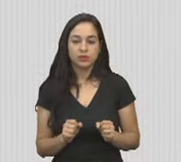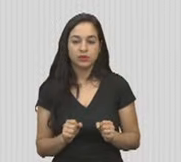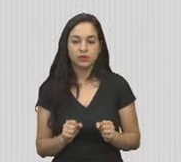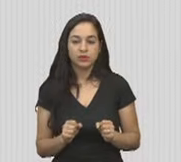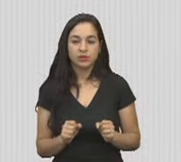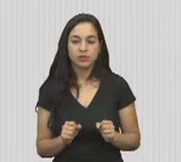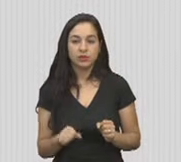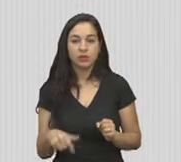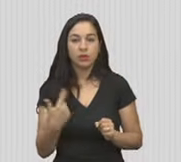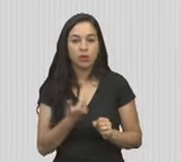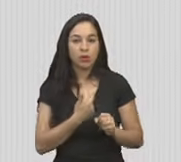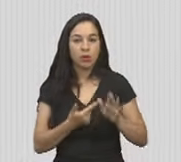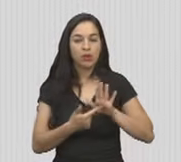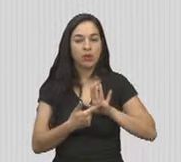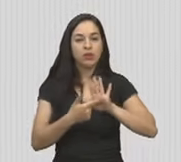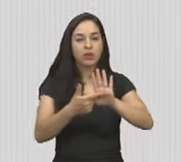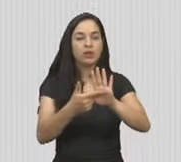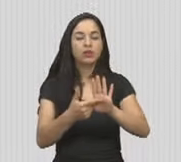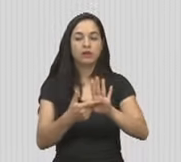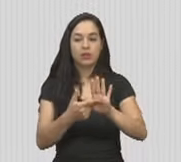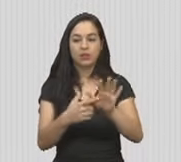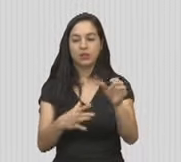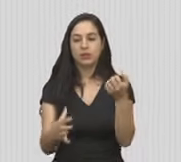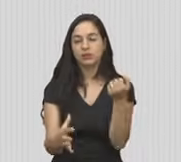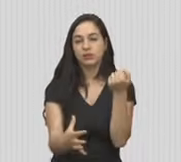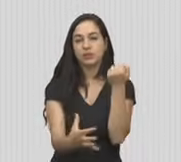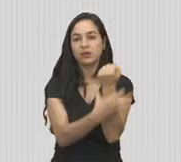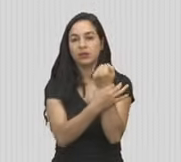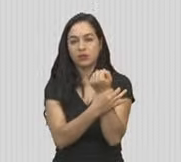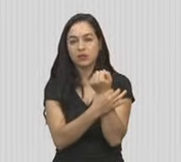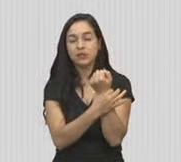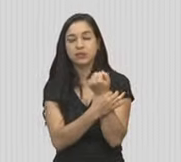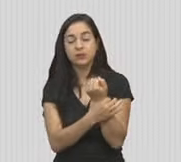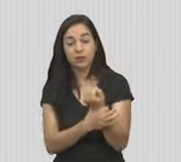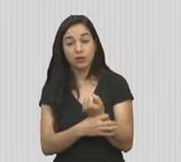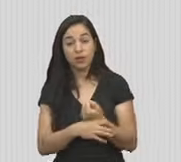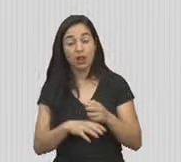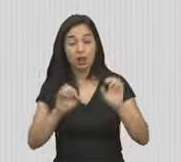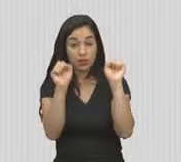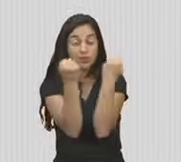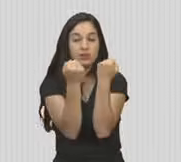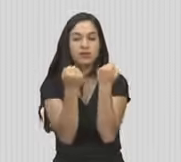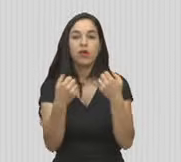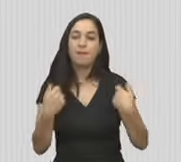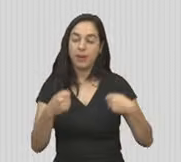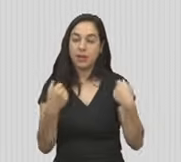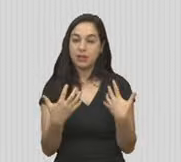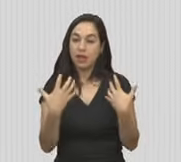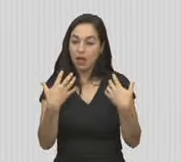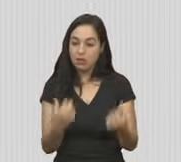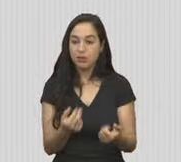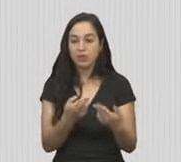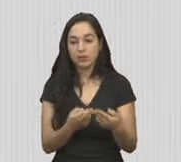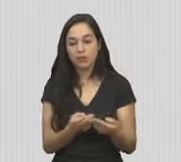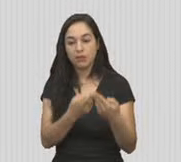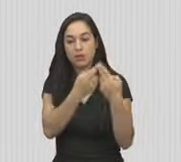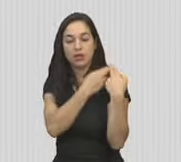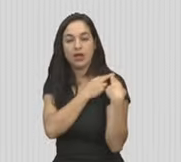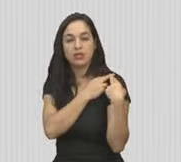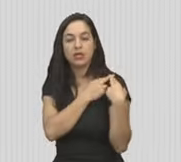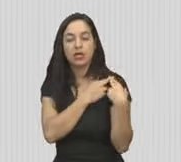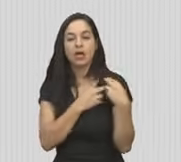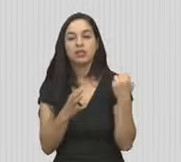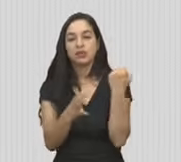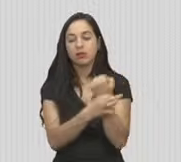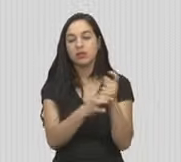comportamento defensivo, ele não é paranoia, é uma consciência ativa, é assumir a responsabilidade pela nossa segurança e a segurança de quem